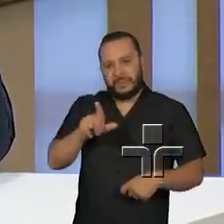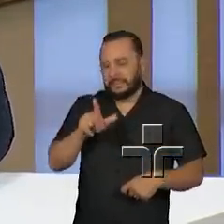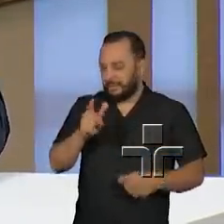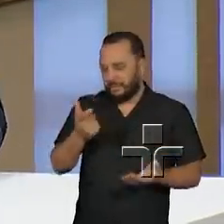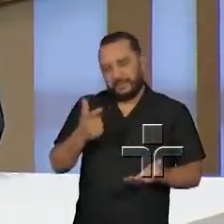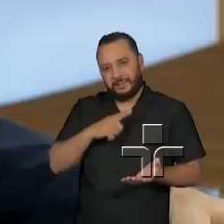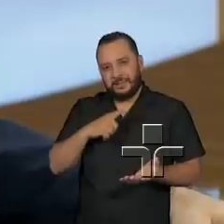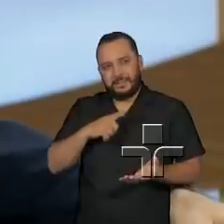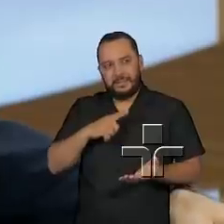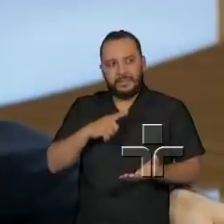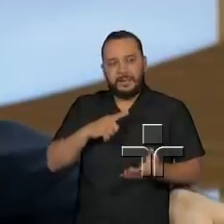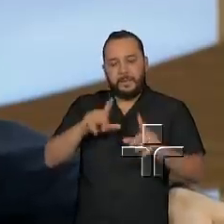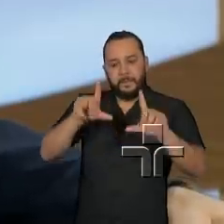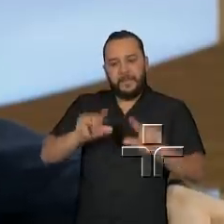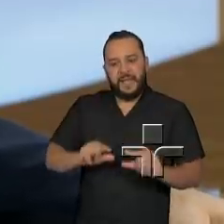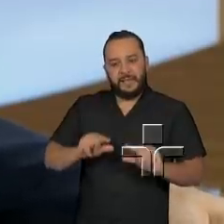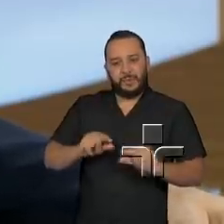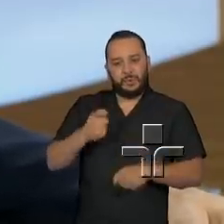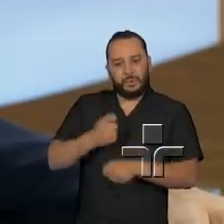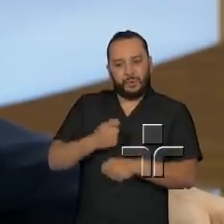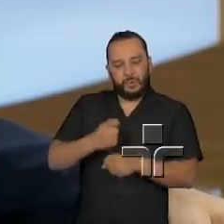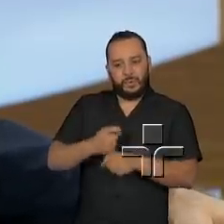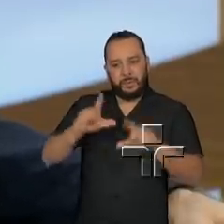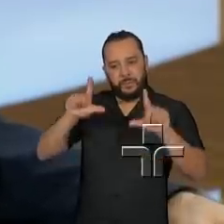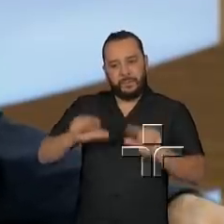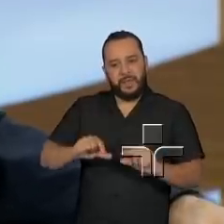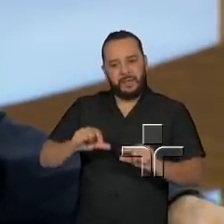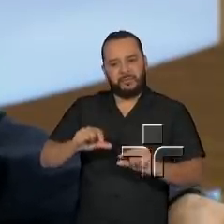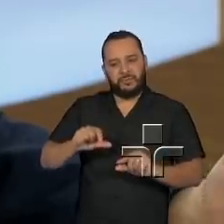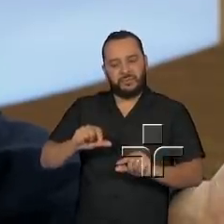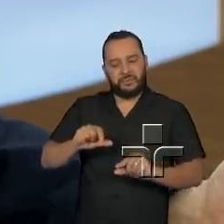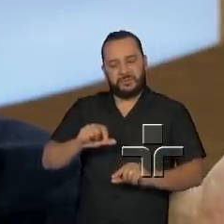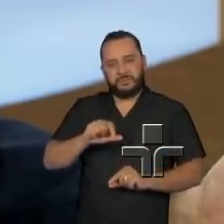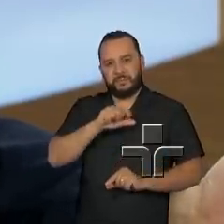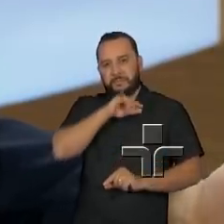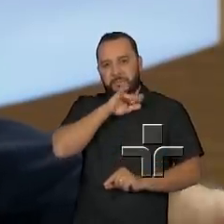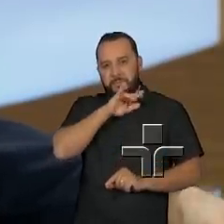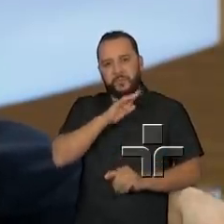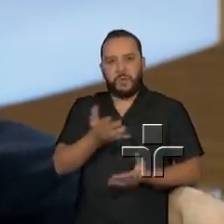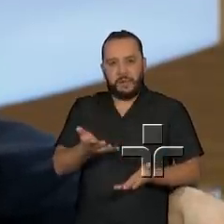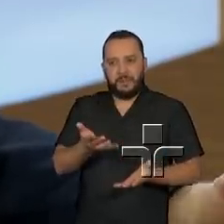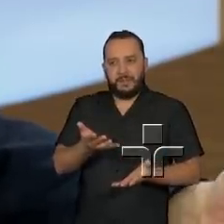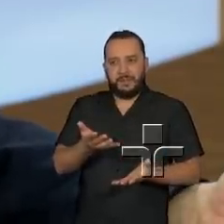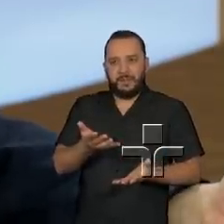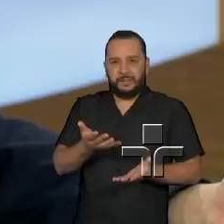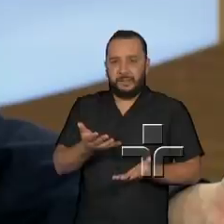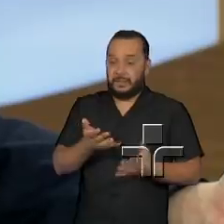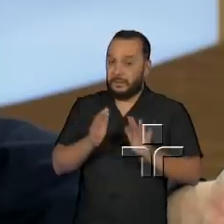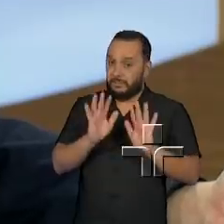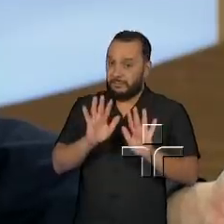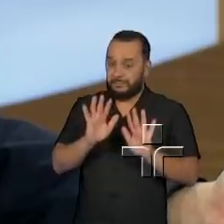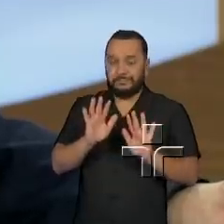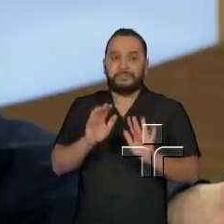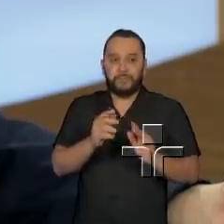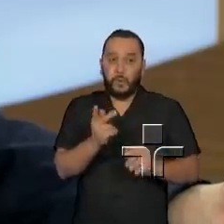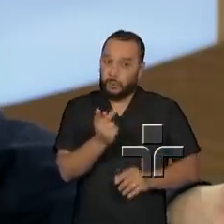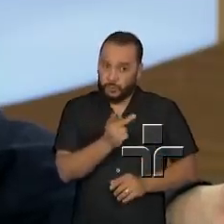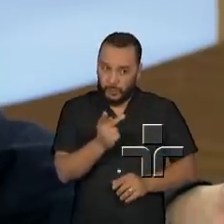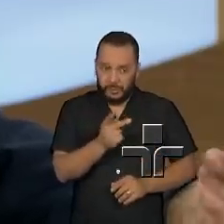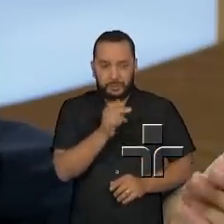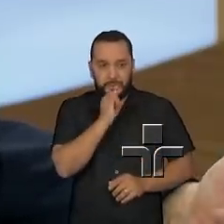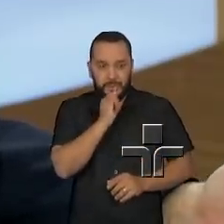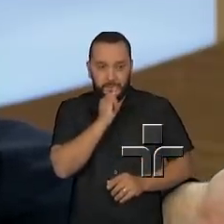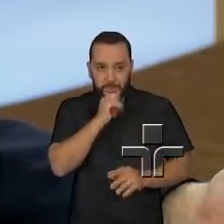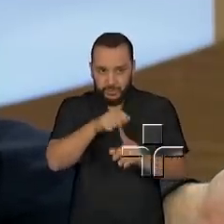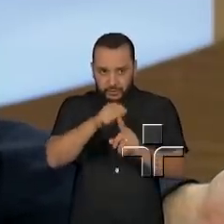menos dramática, se a gente pudesse colocar assim? Daniel, acho que ambos. Acho que toda transformação profunda na